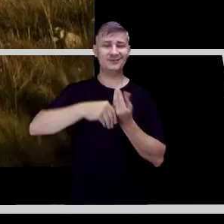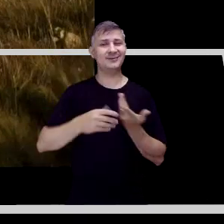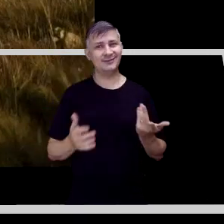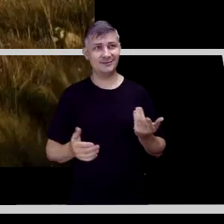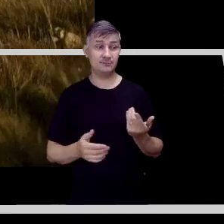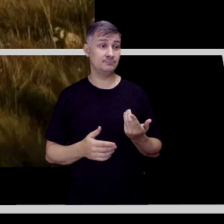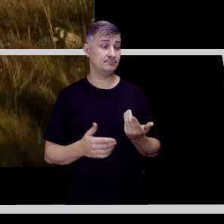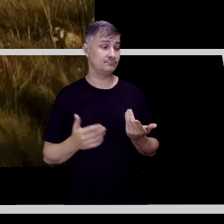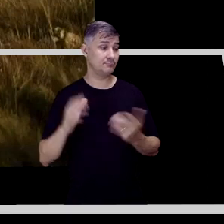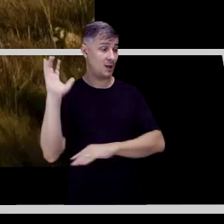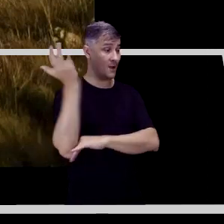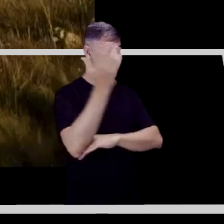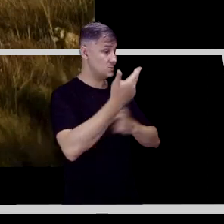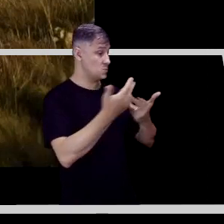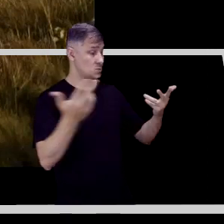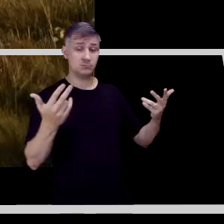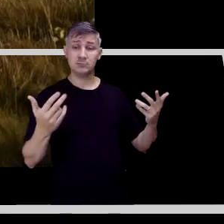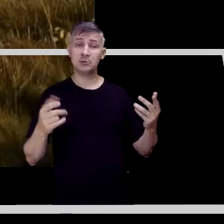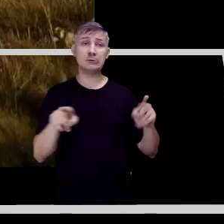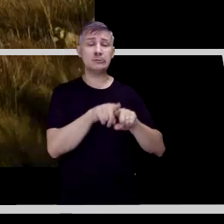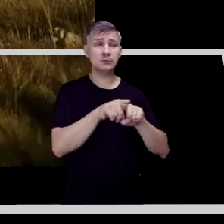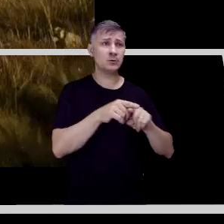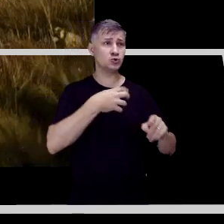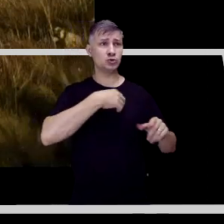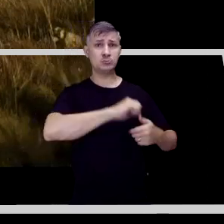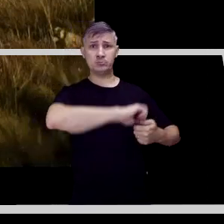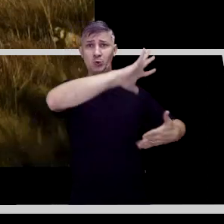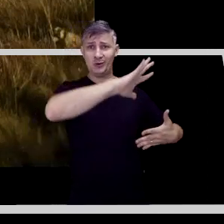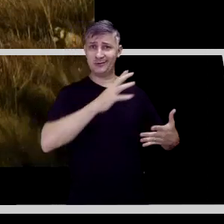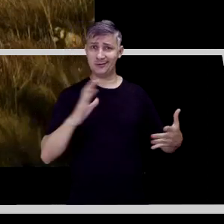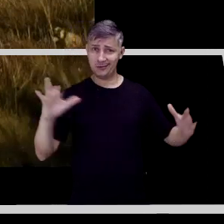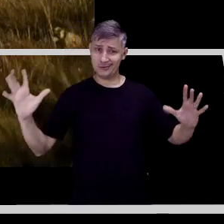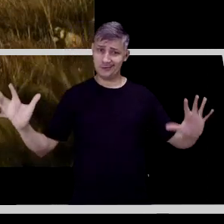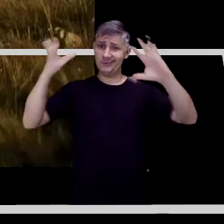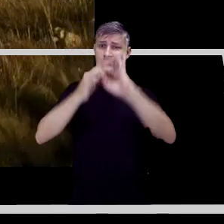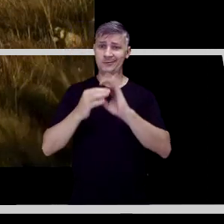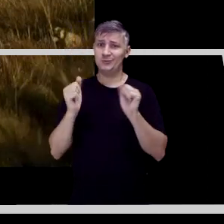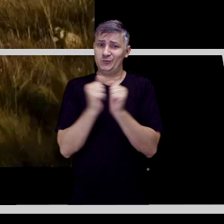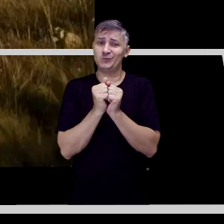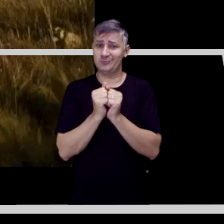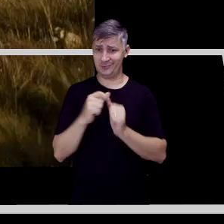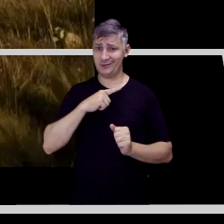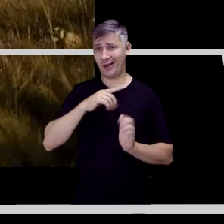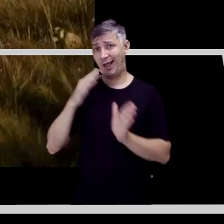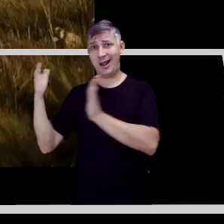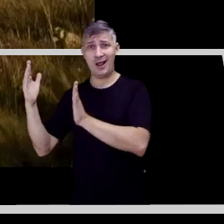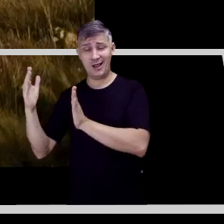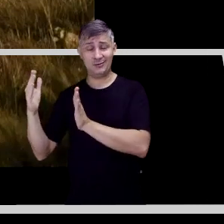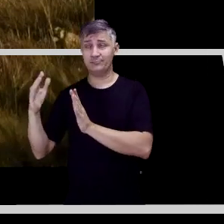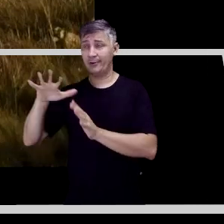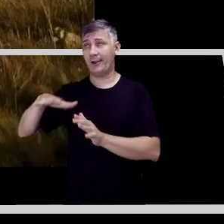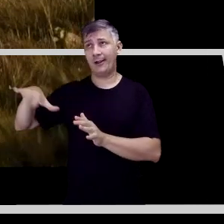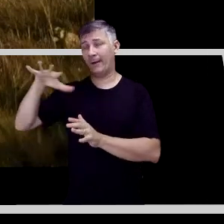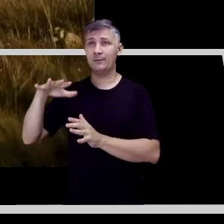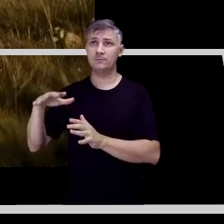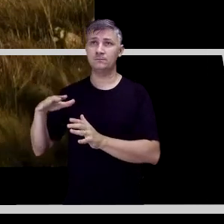como é possível tu, né, encontrar uma maneira sensível de juntar essas duas coisas. Por um lado, tu tem uma